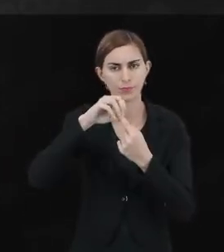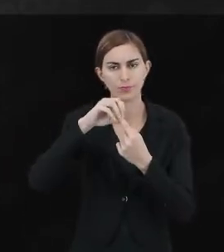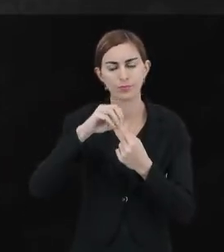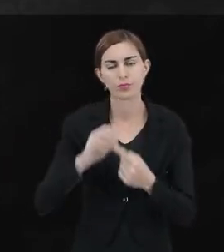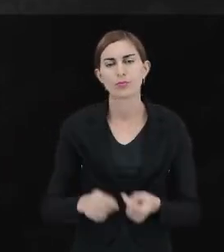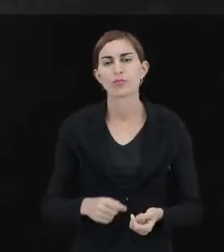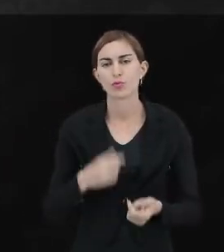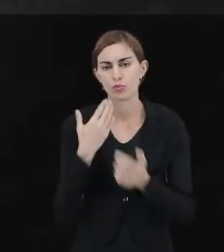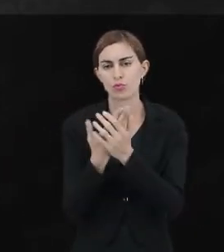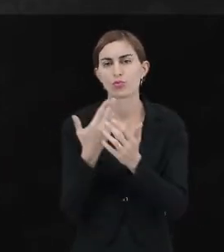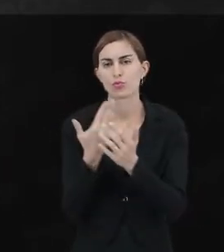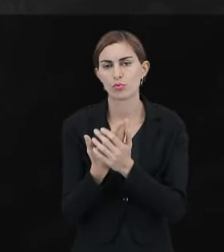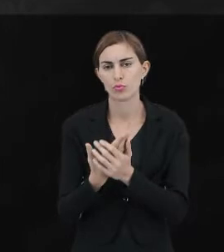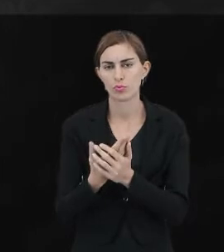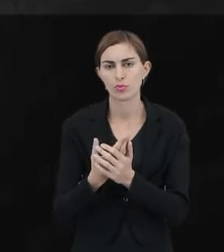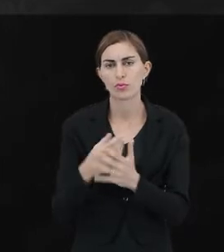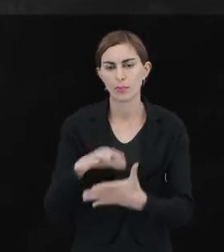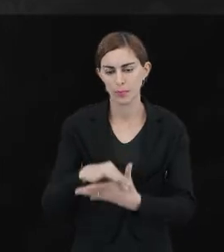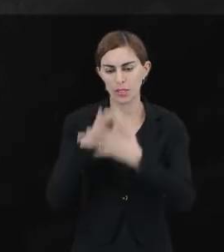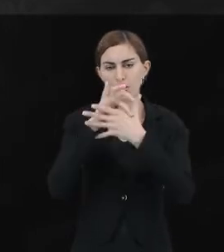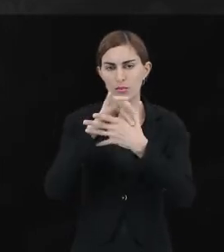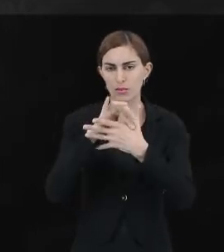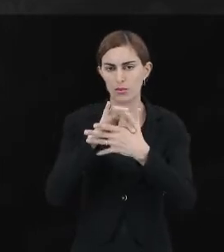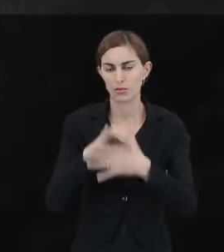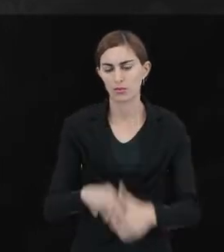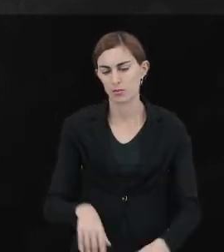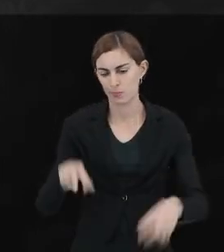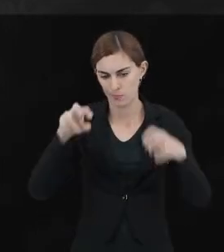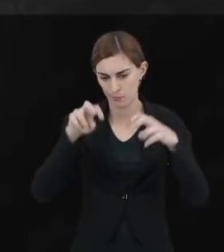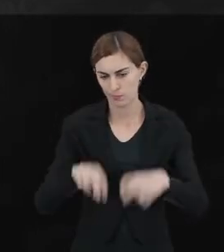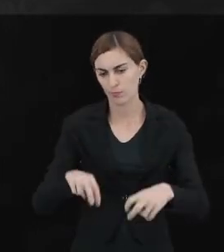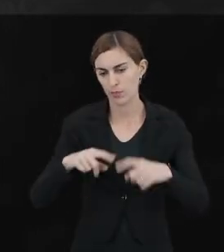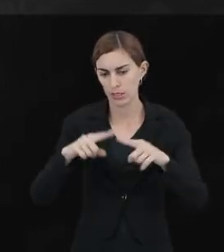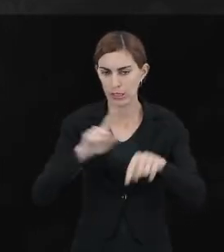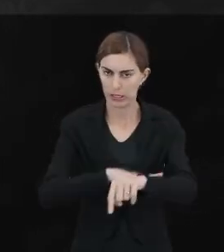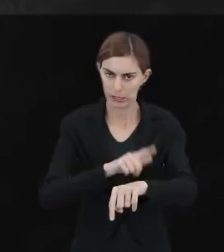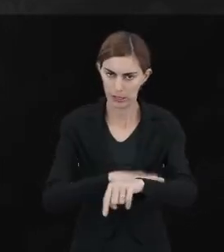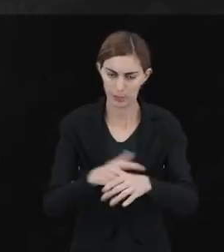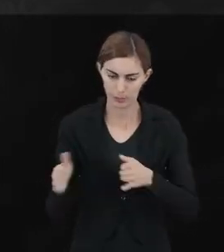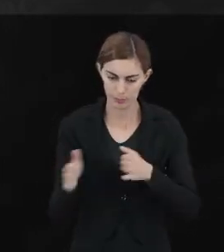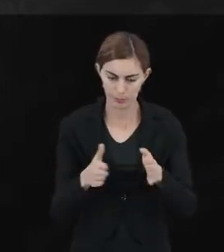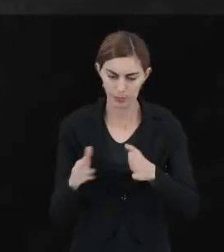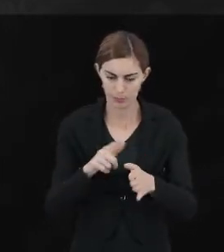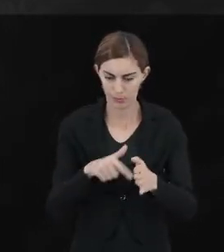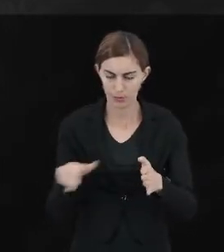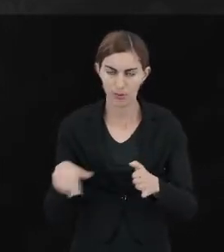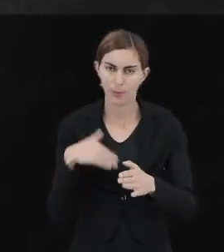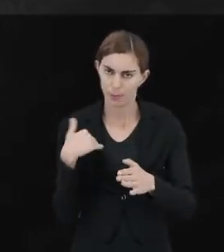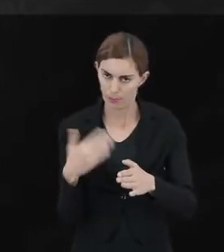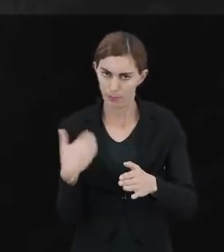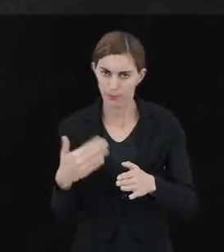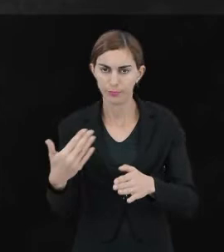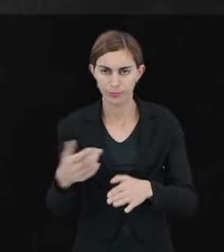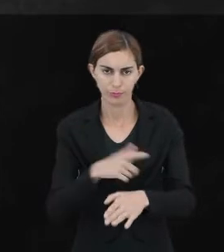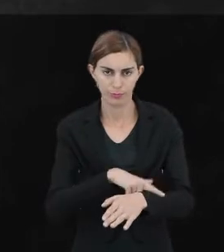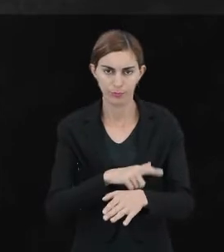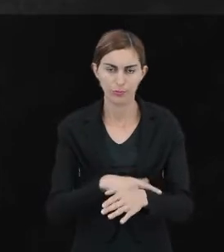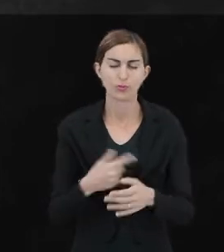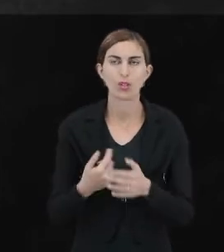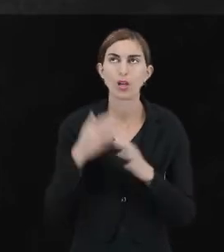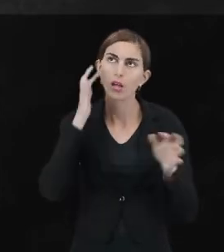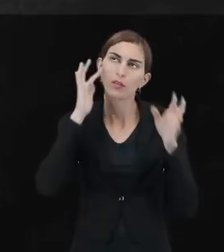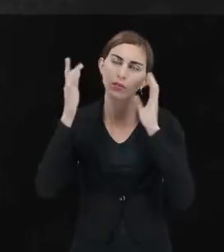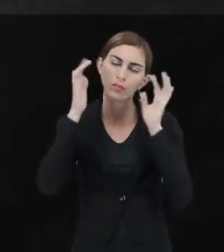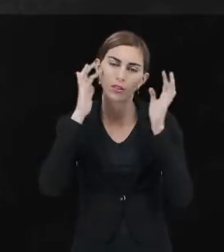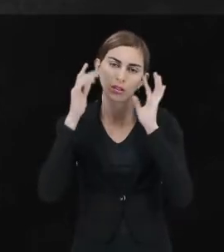premissa encontros de estudo presenciais. Exige um espaço-tempo dedicado ao processo, com momentos